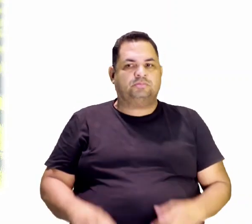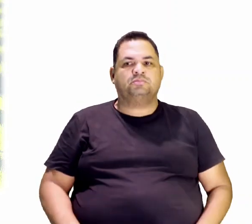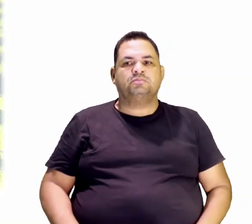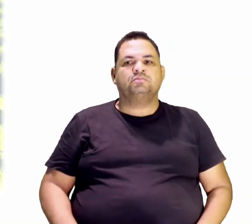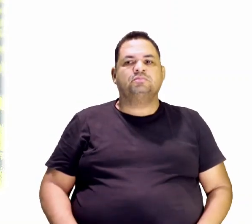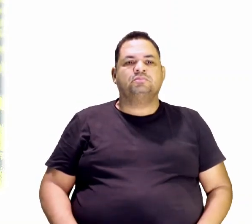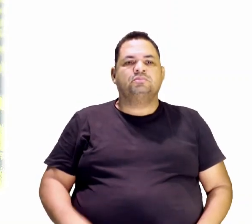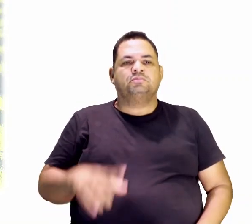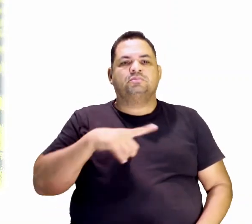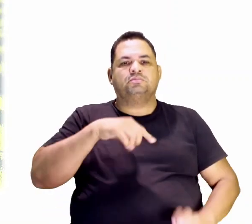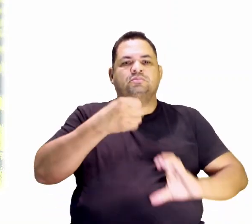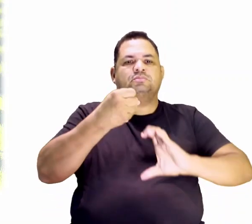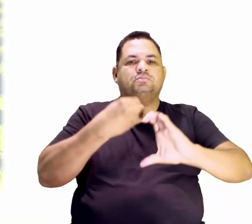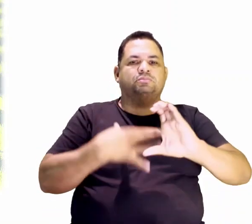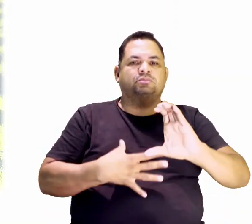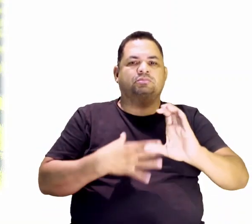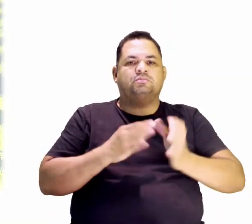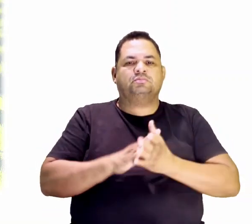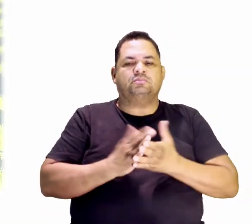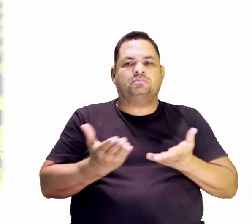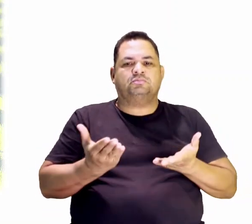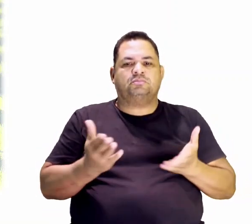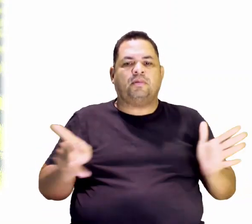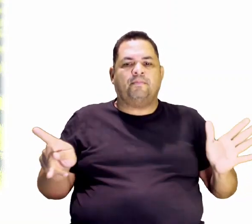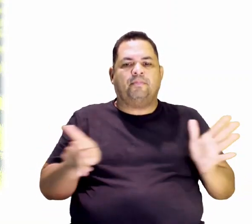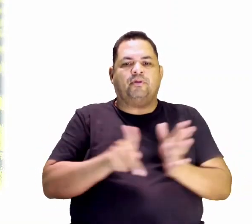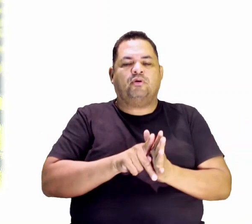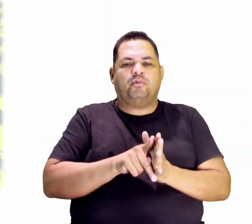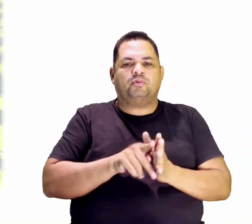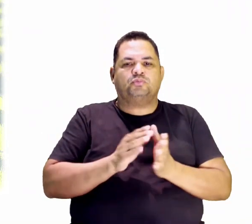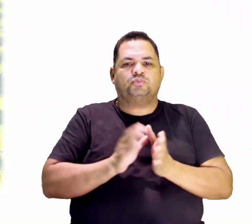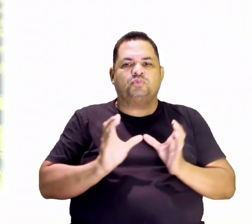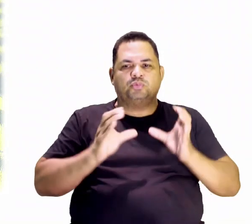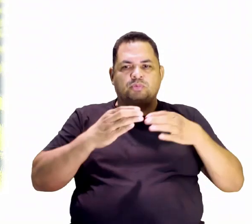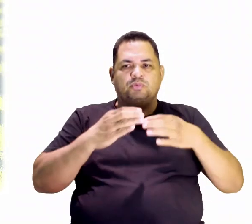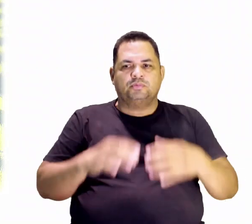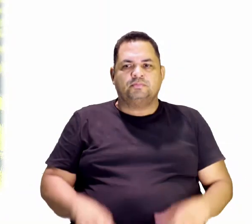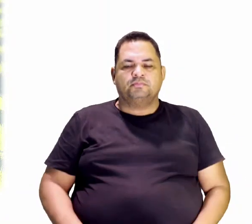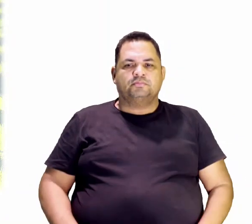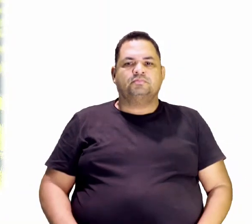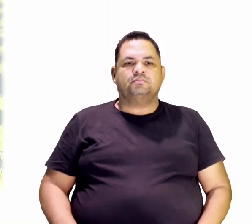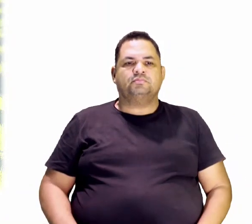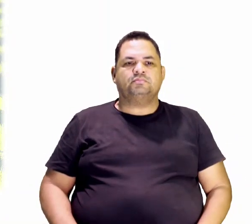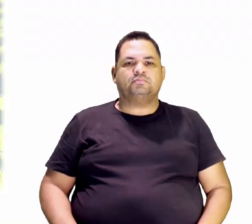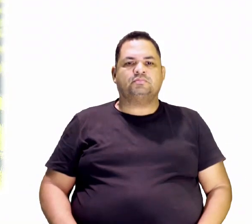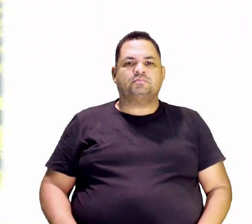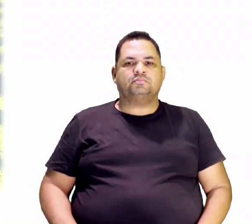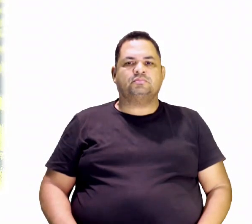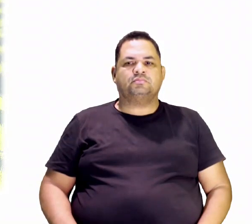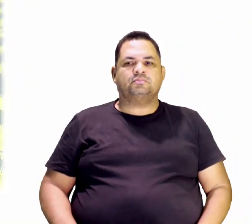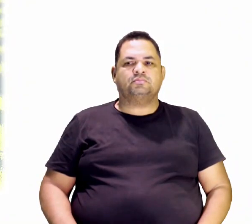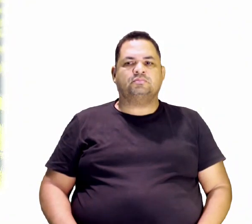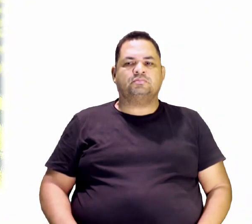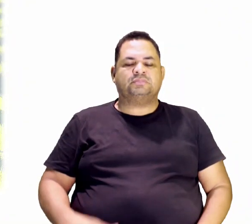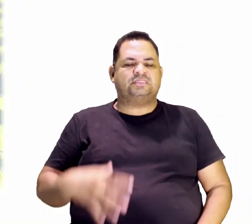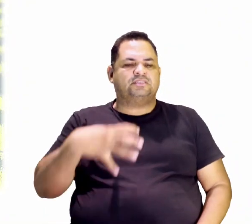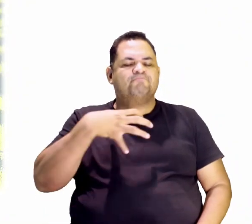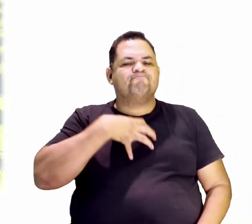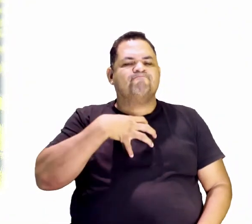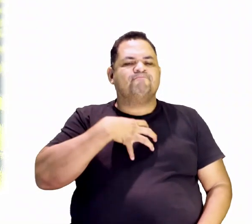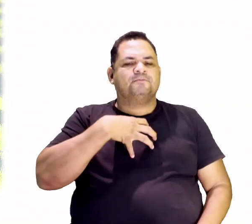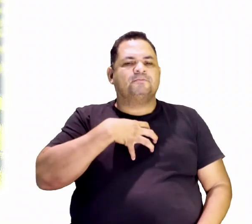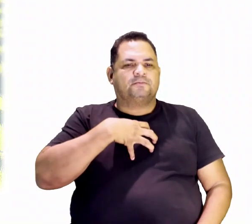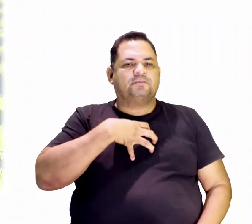têm uma característica que é bem óbvia nos grupos, certo? Eles têm o quê? Esse senso de